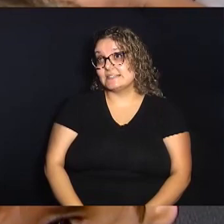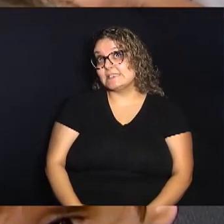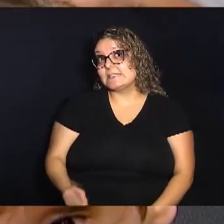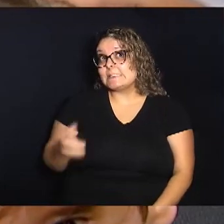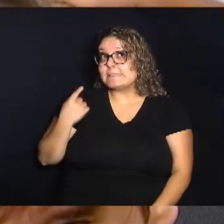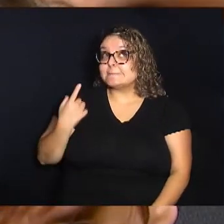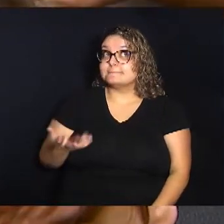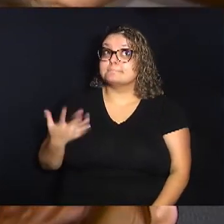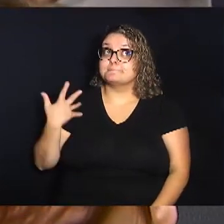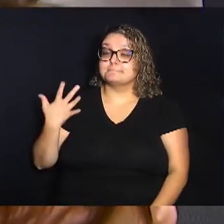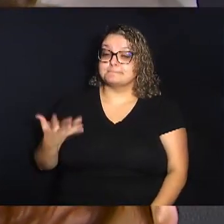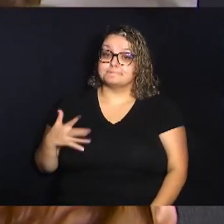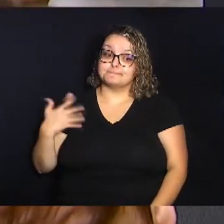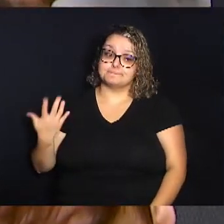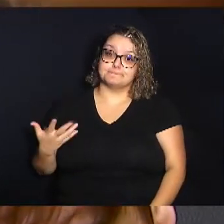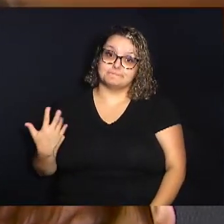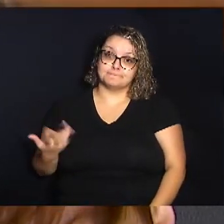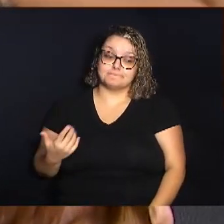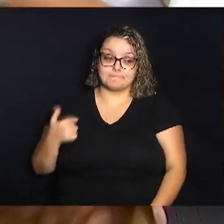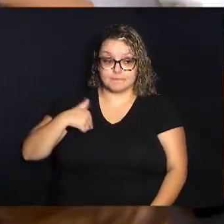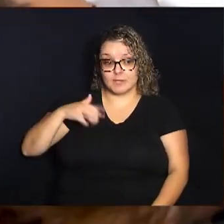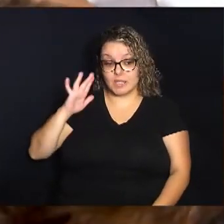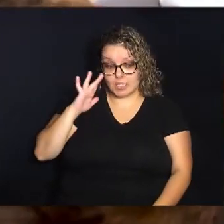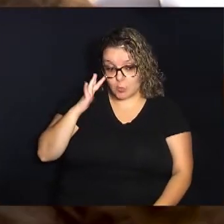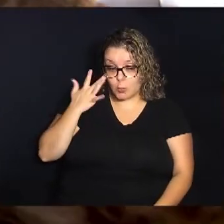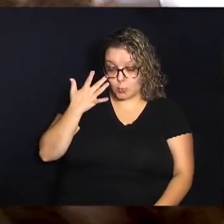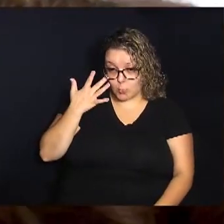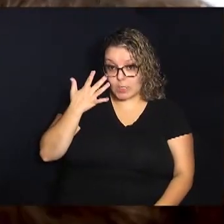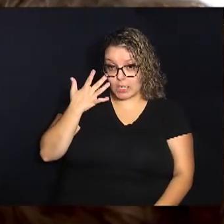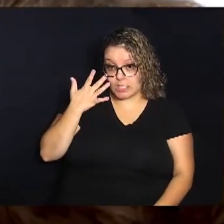e... eu acho...